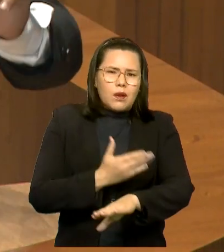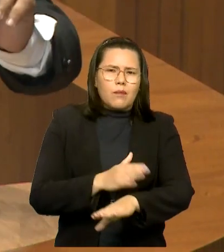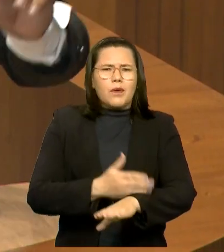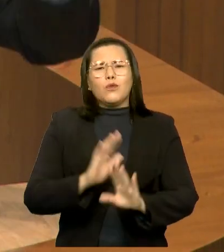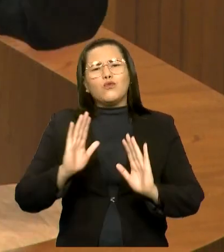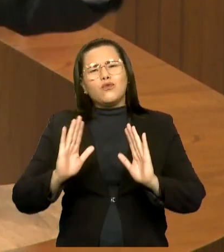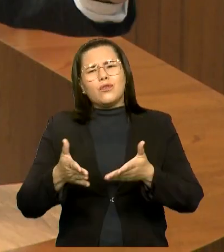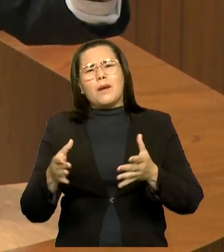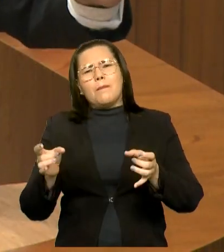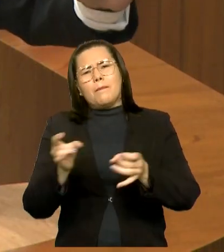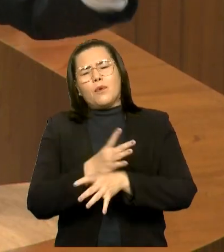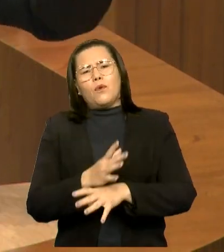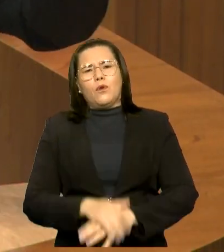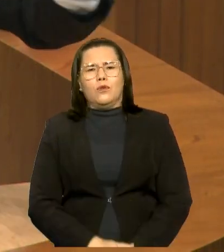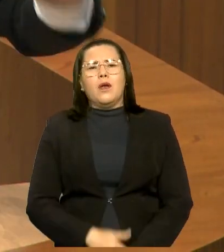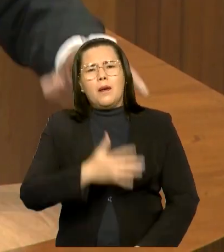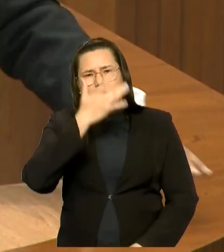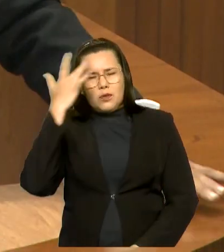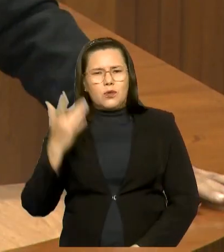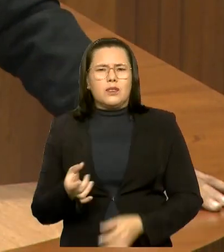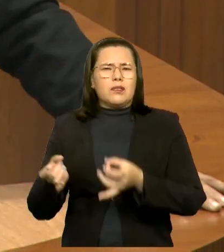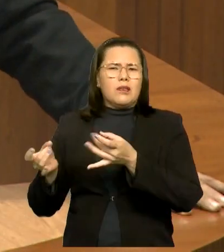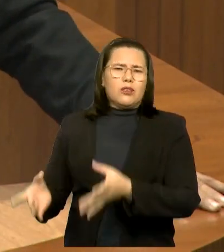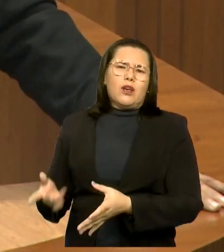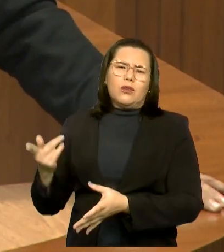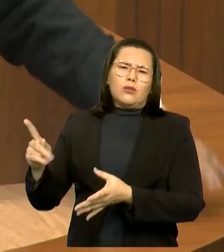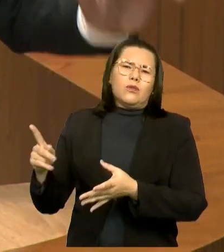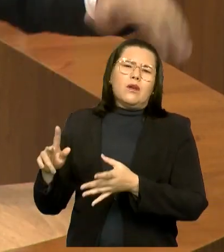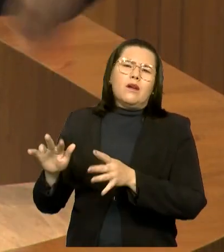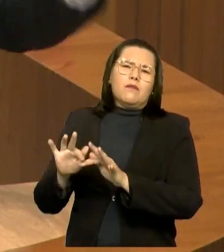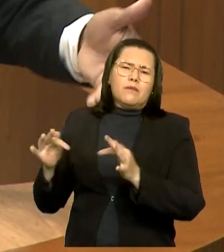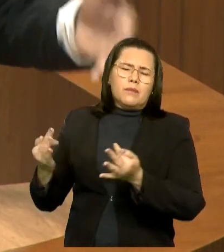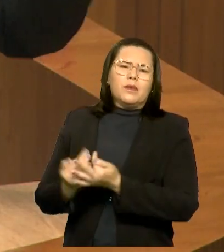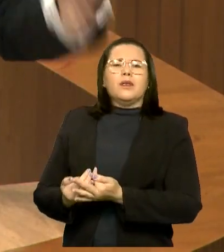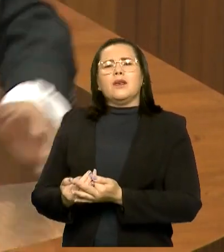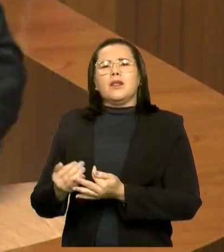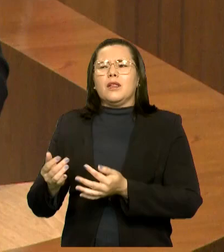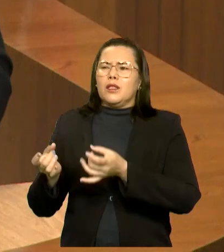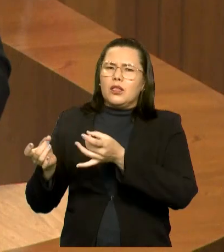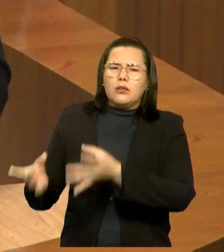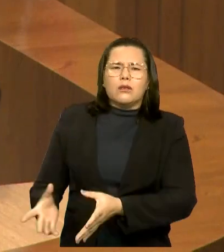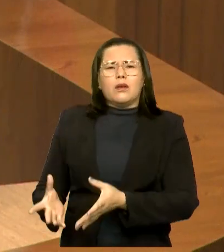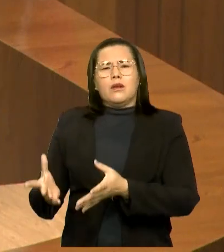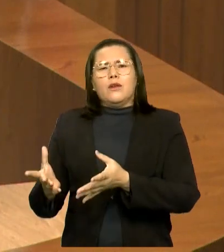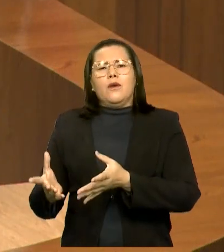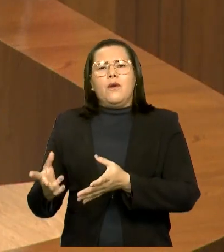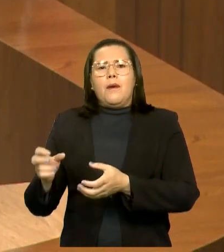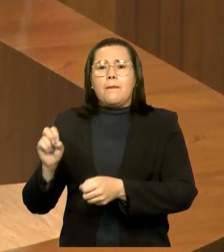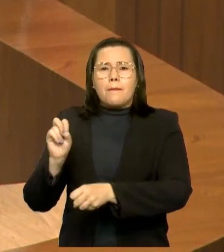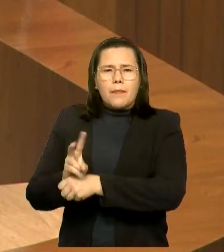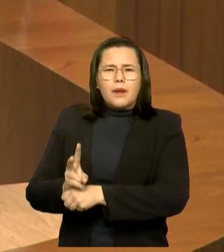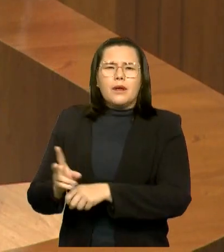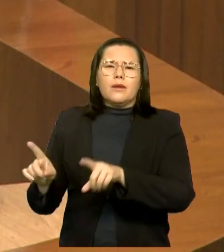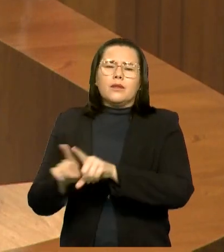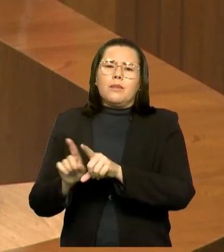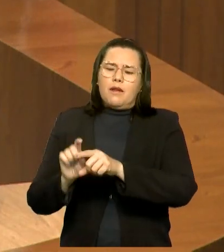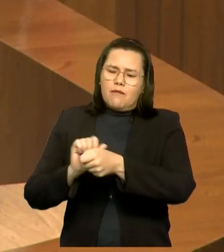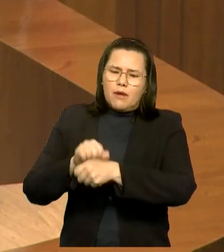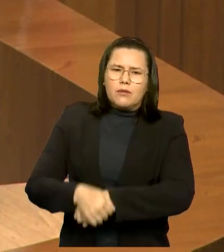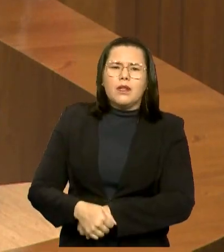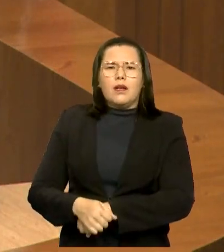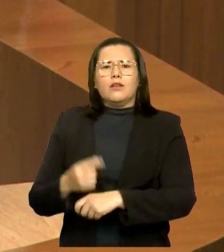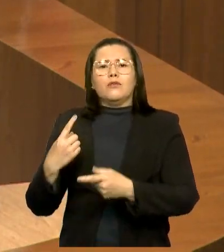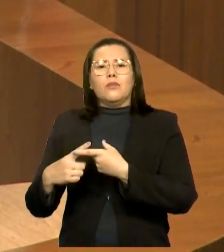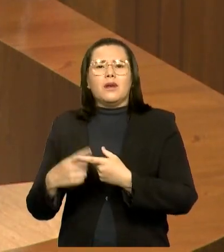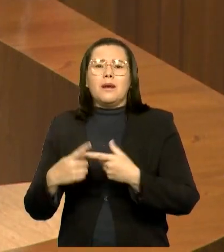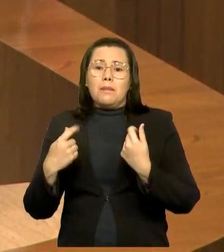seus empregos, largaram faculdade para se dedicar à Polícia Militar do Estado do Maranhão e aguardam a nomeação. 1.300 constam no